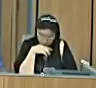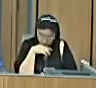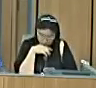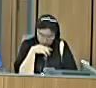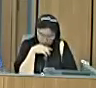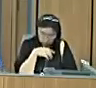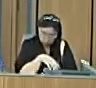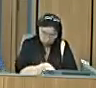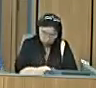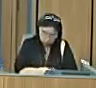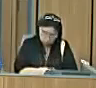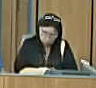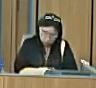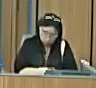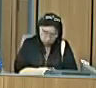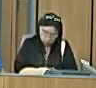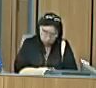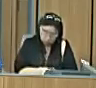joão leite